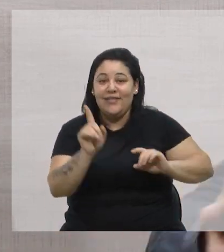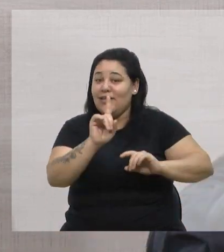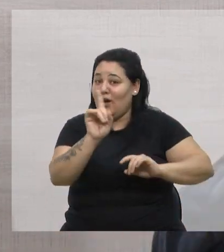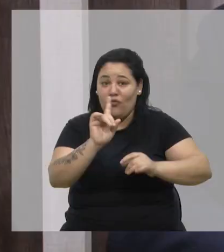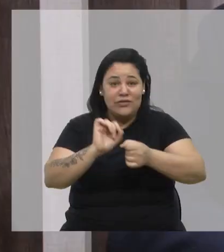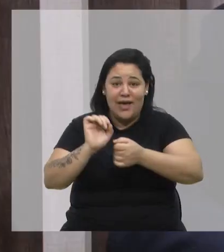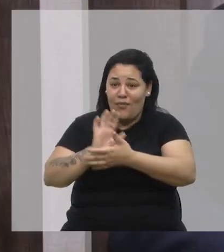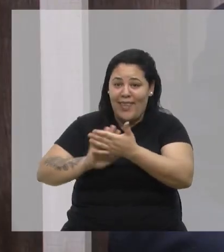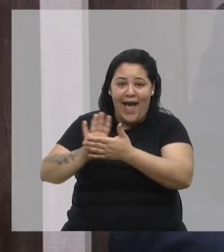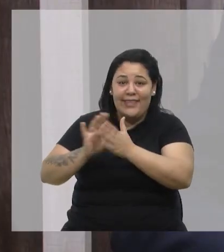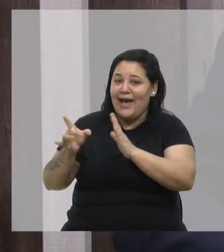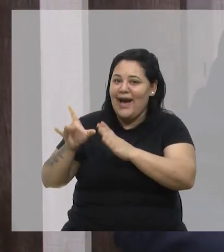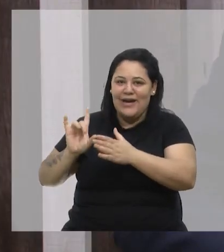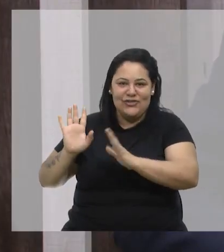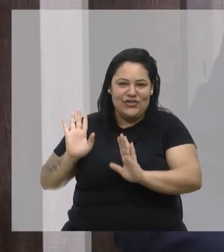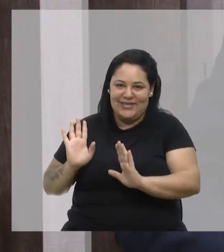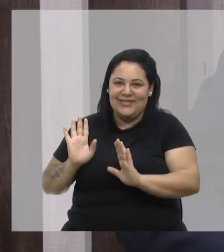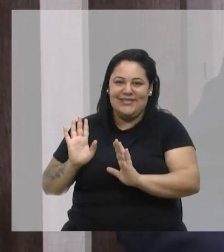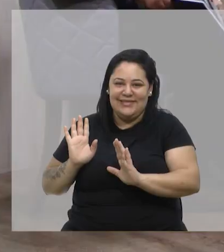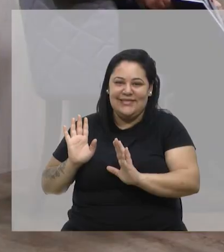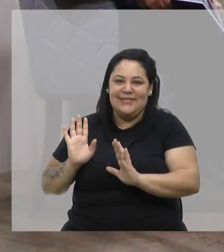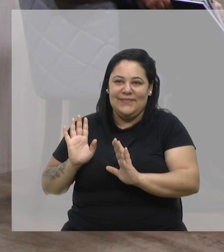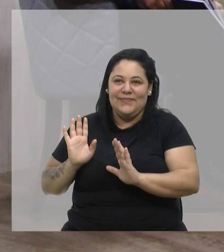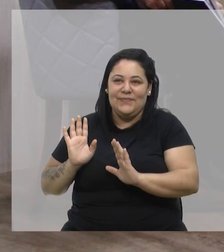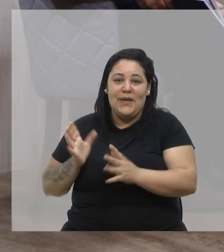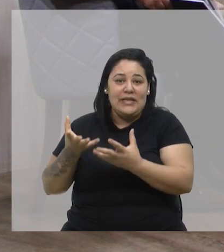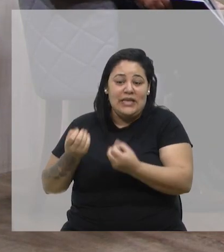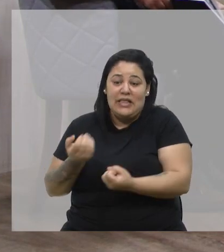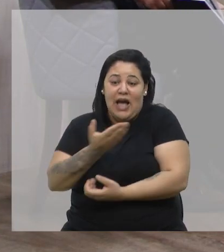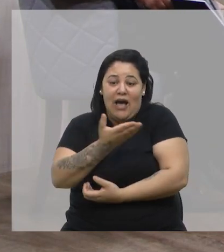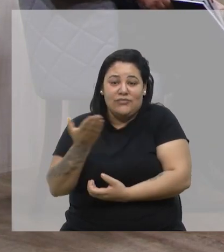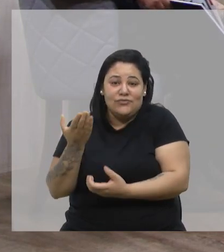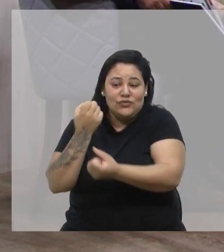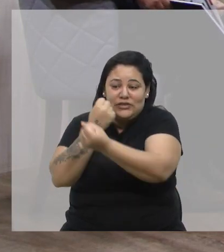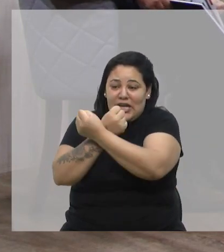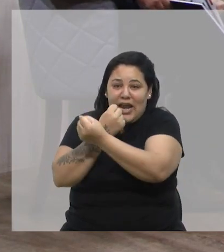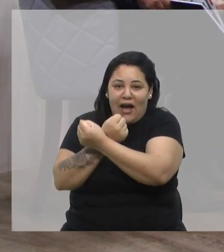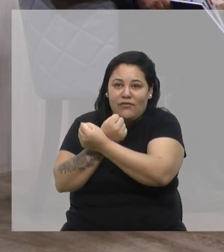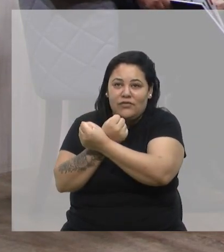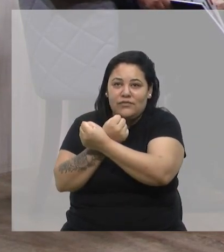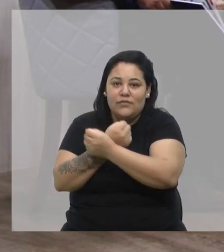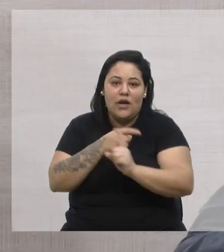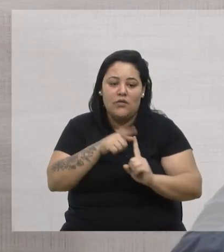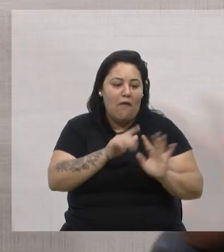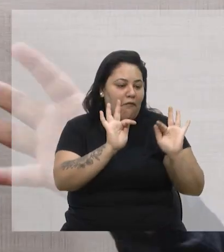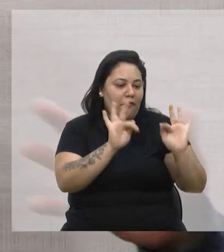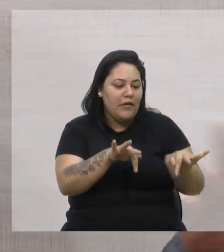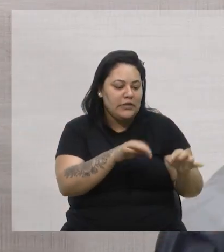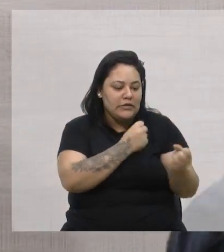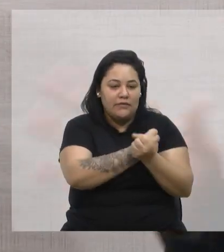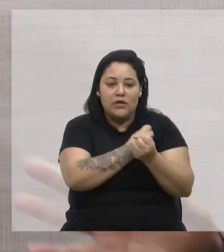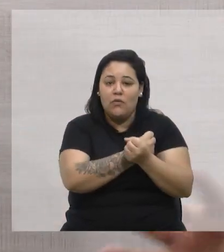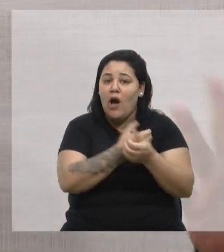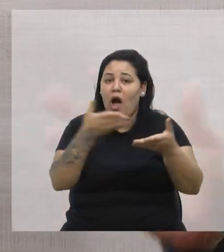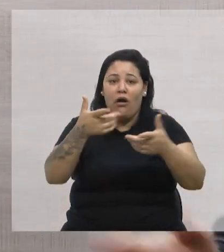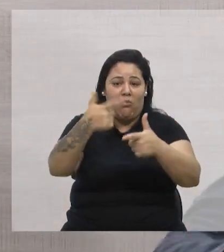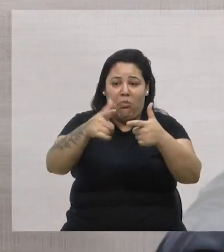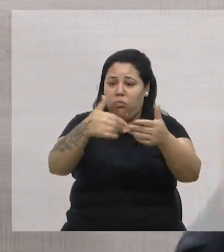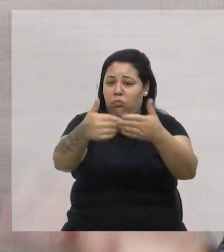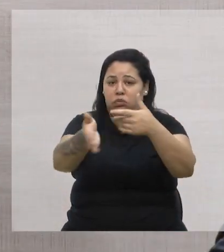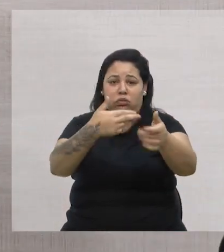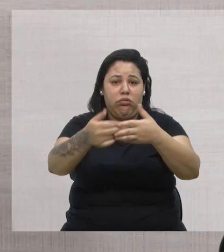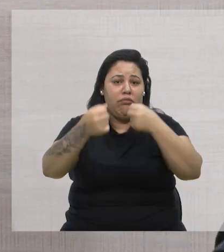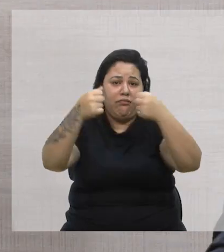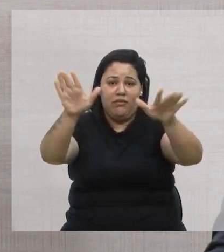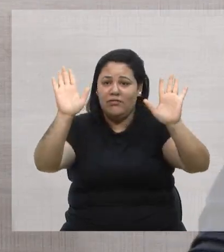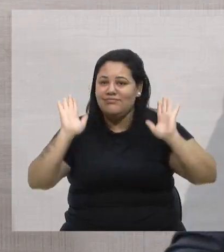a origem das periferias. Nada foi feito, para abraçar vocês nisso. Então, só foi tipo, acabou e